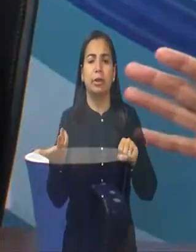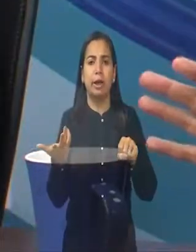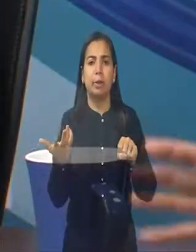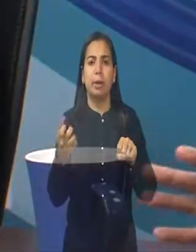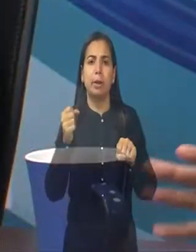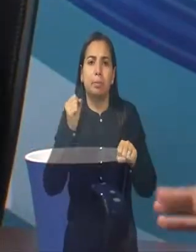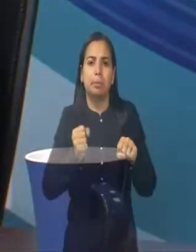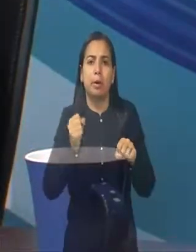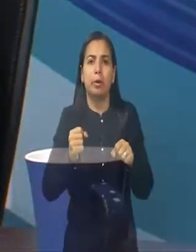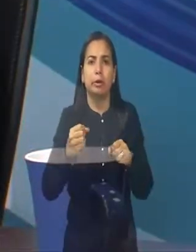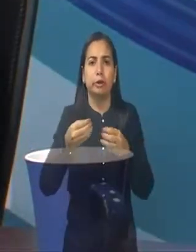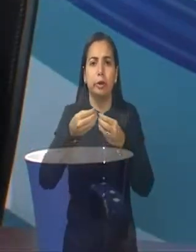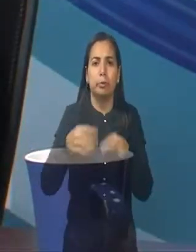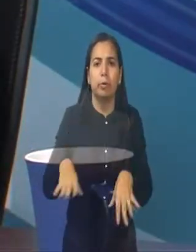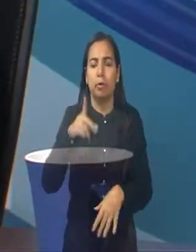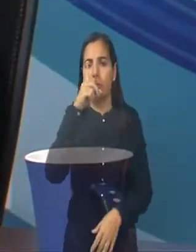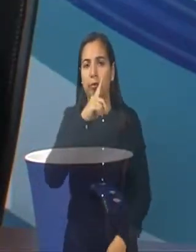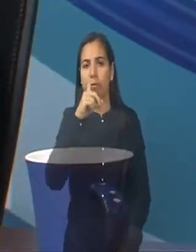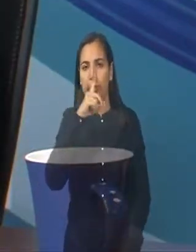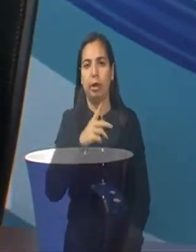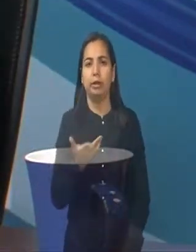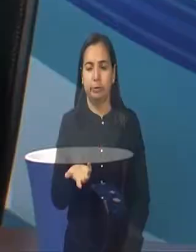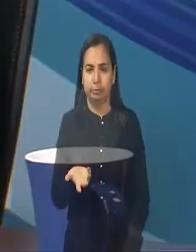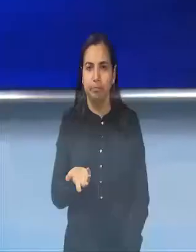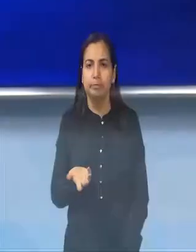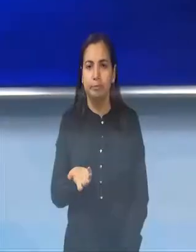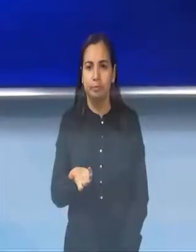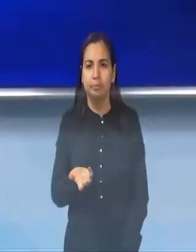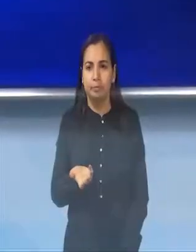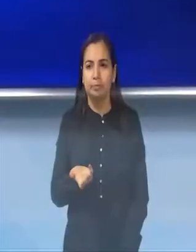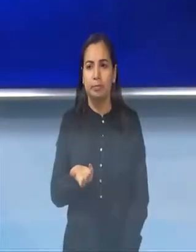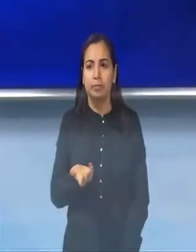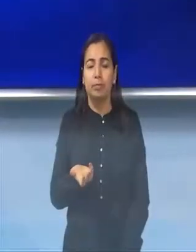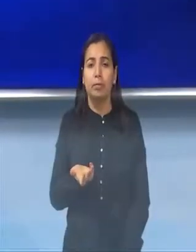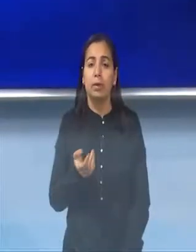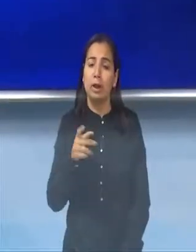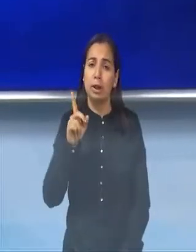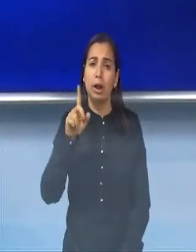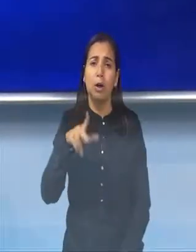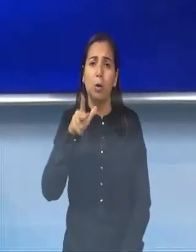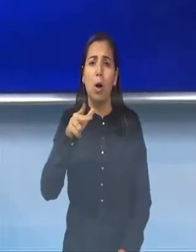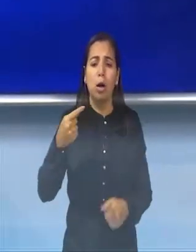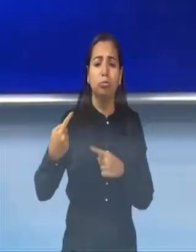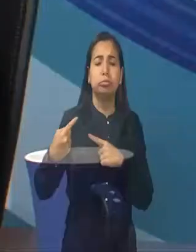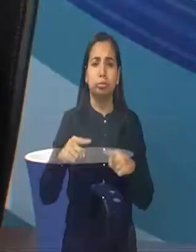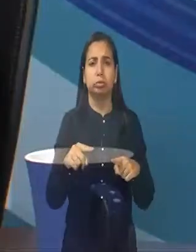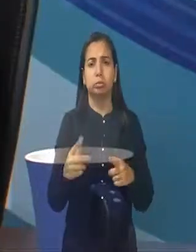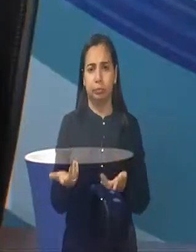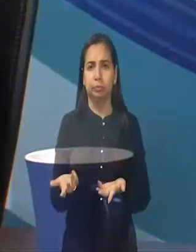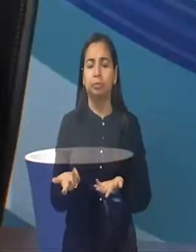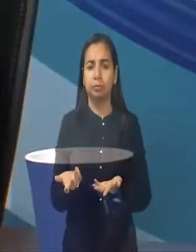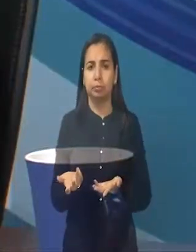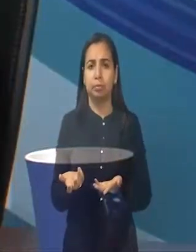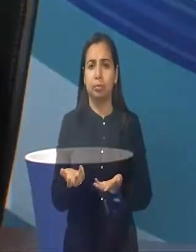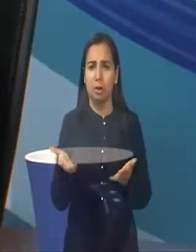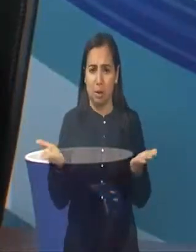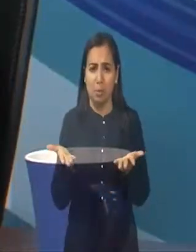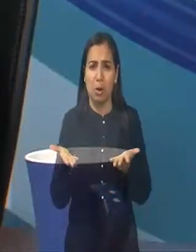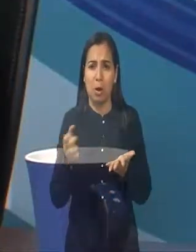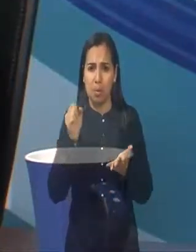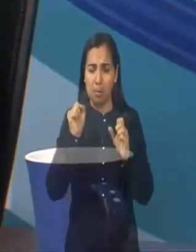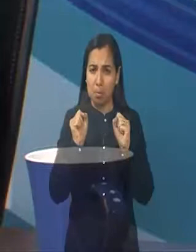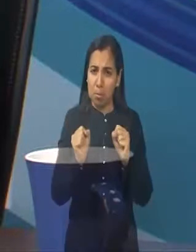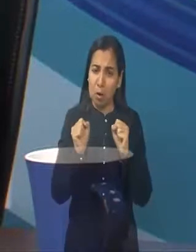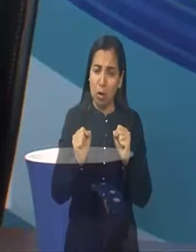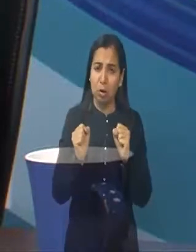hoje. Né? Bug. E isso, de fato, é uma ameaça, né? Agora, não quer dizer que seja já. Pode ser daqui a